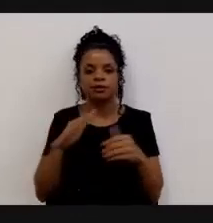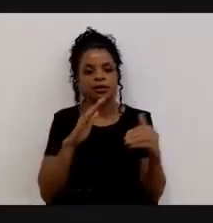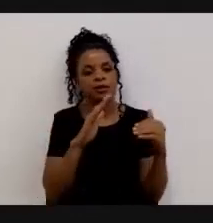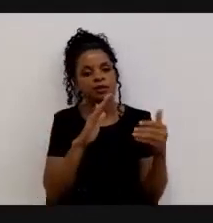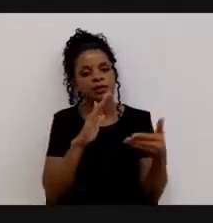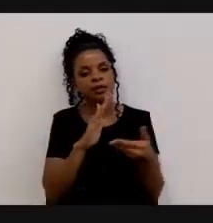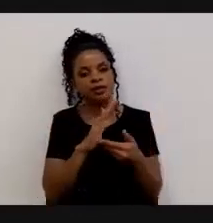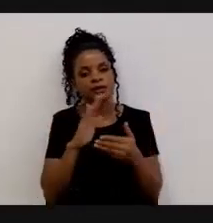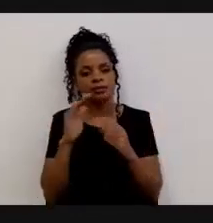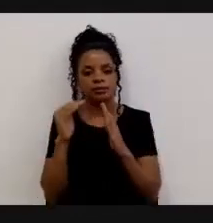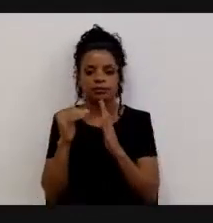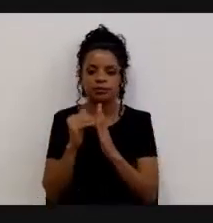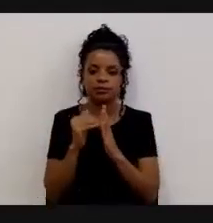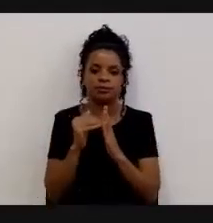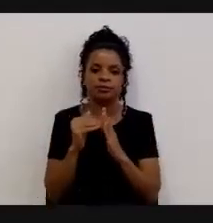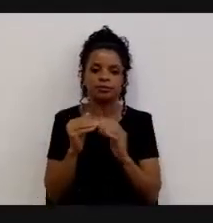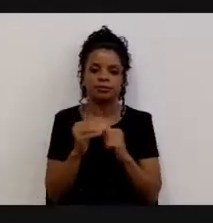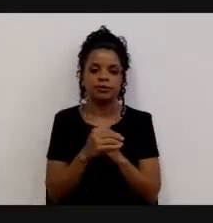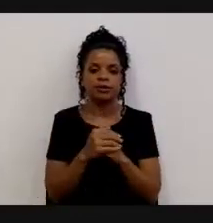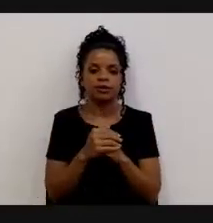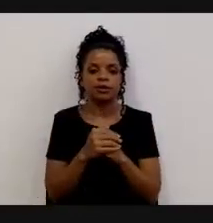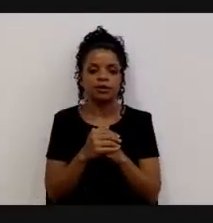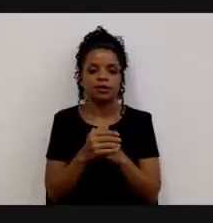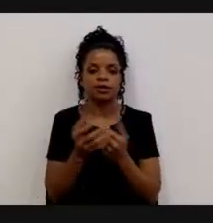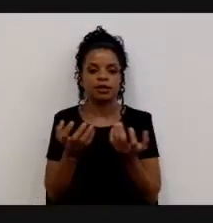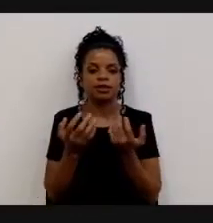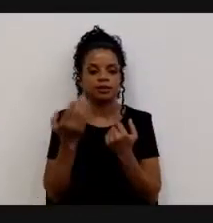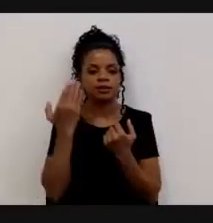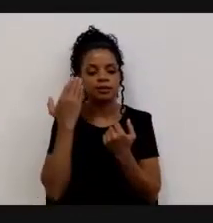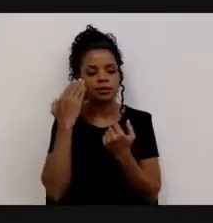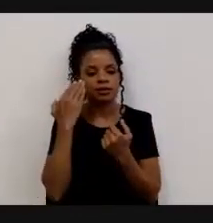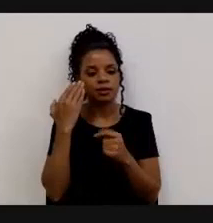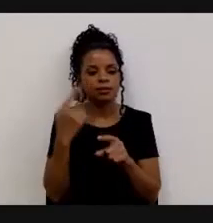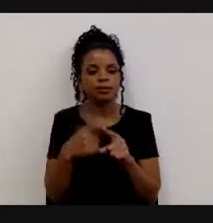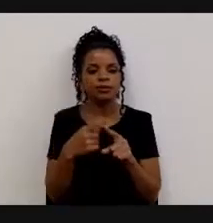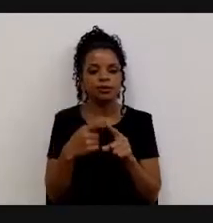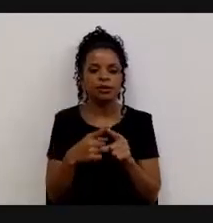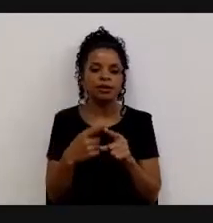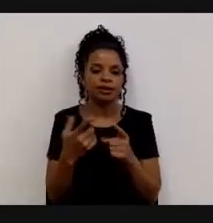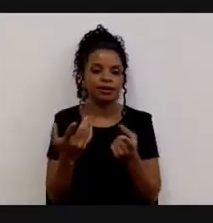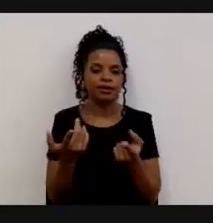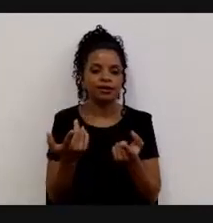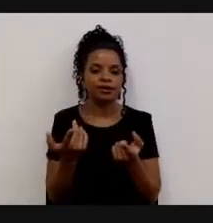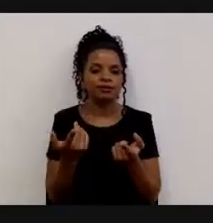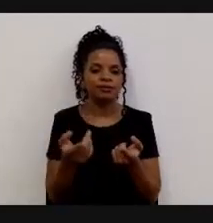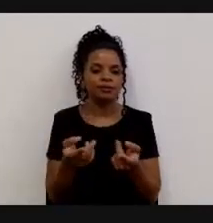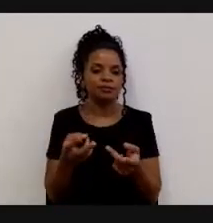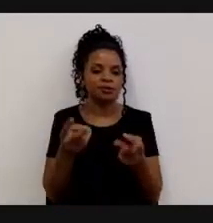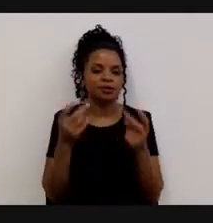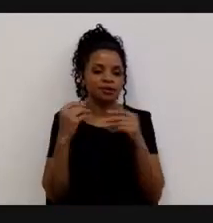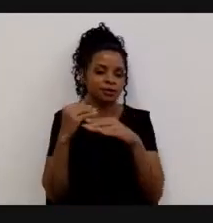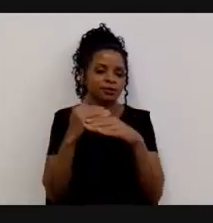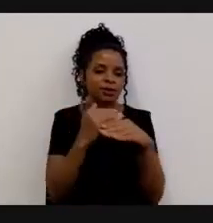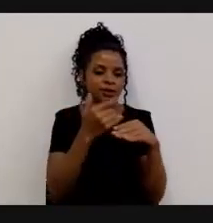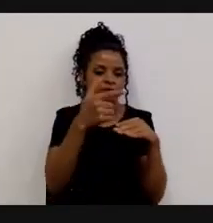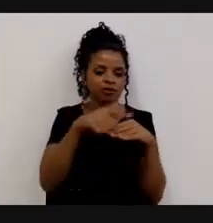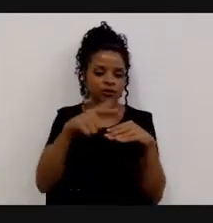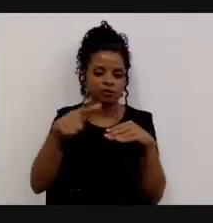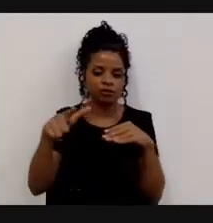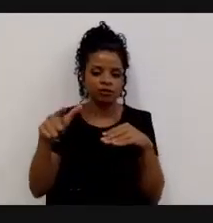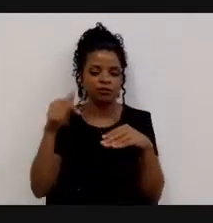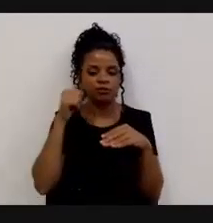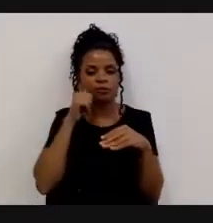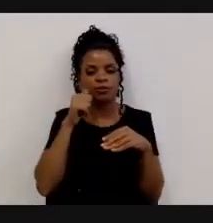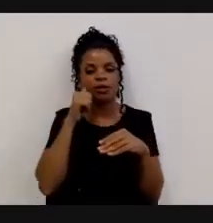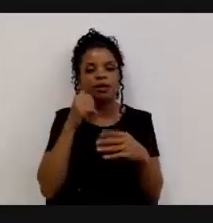gente buscou o quê? Entender por que isso se repetia, por que isso acontecia, se era porque as mulheres